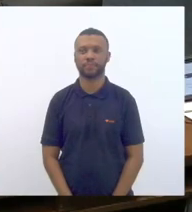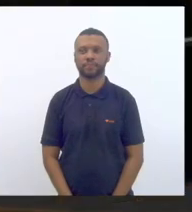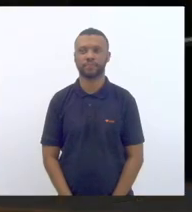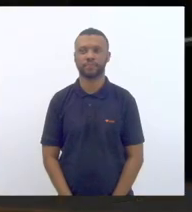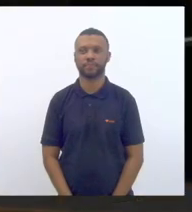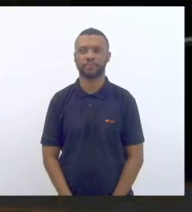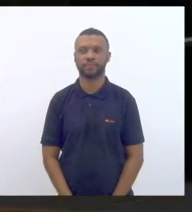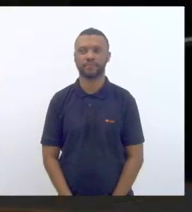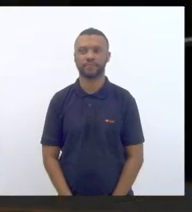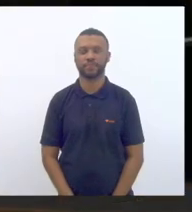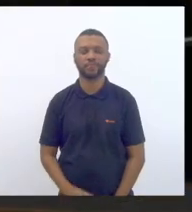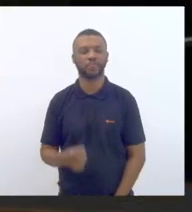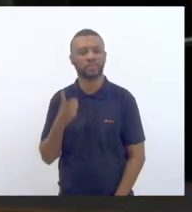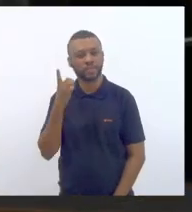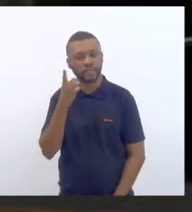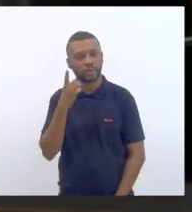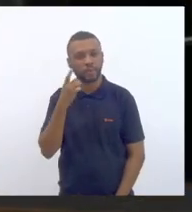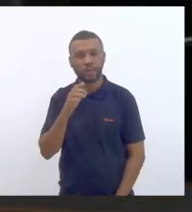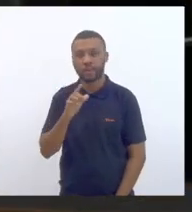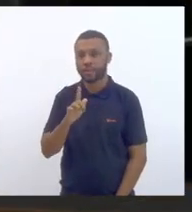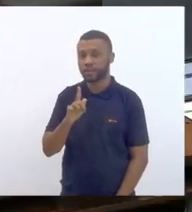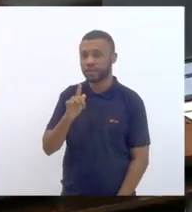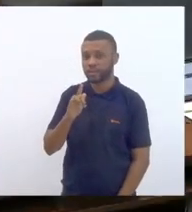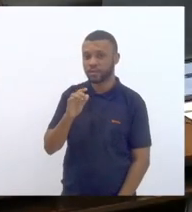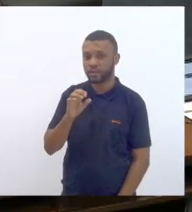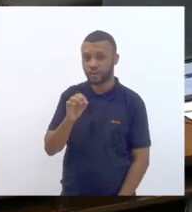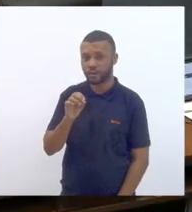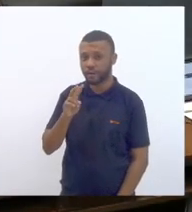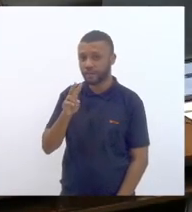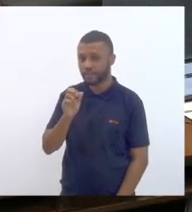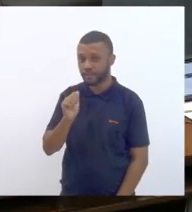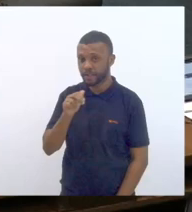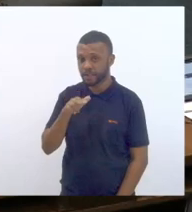Deputado Giovanni Ratinho.